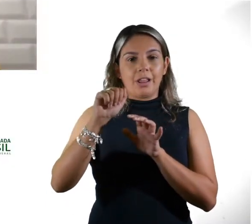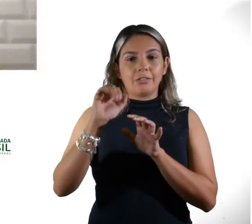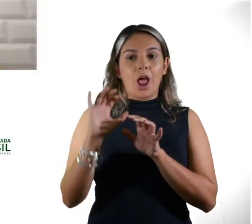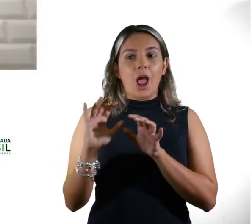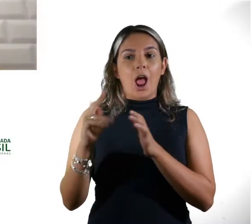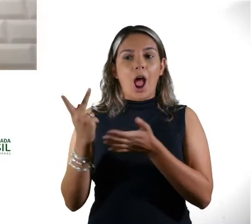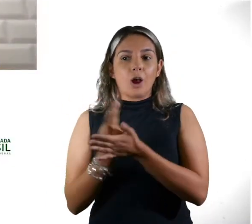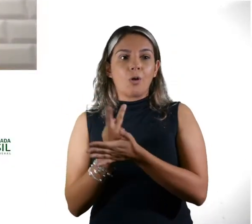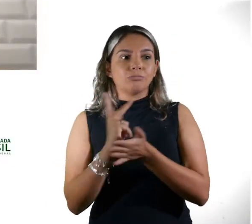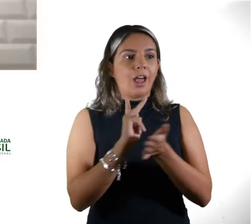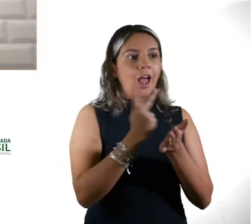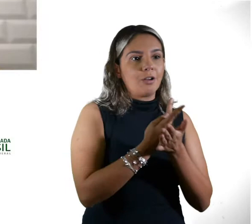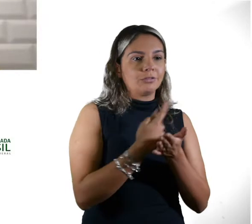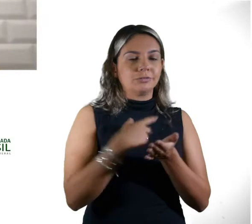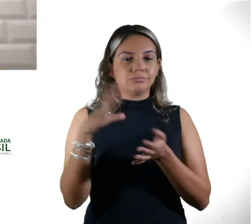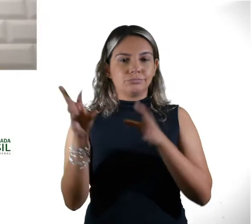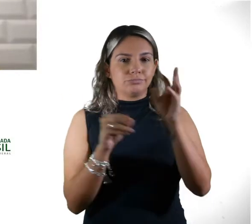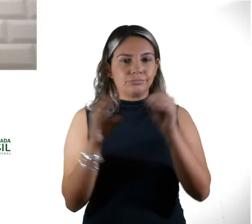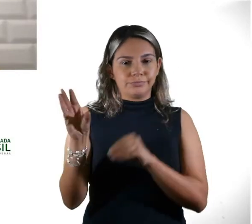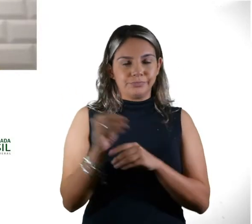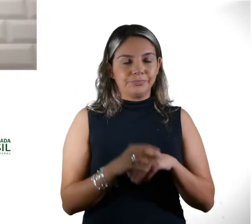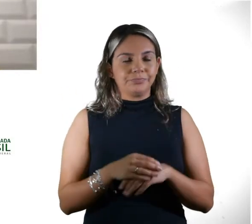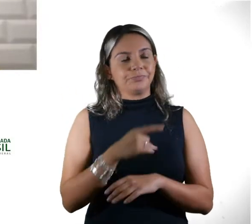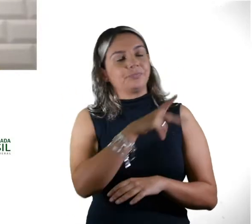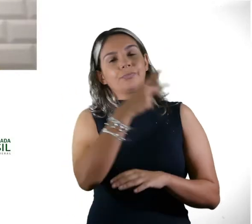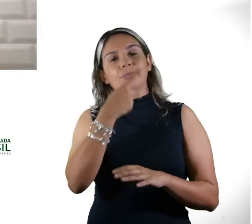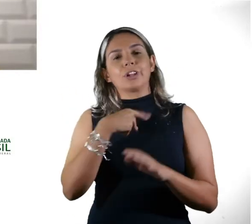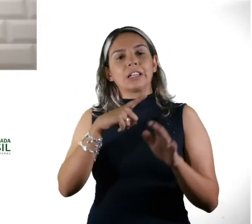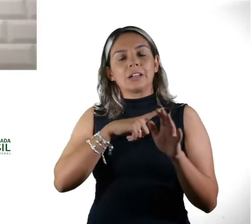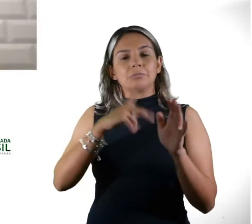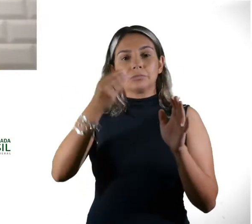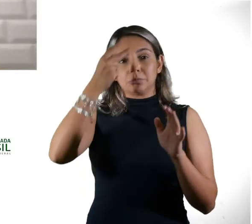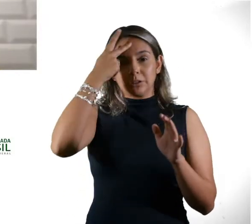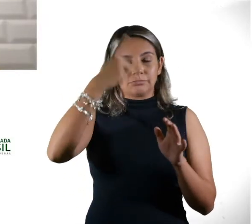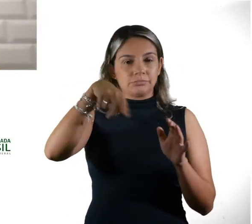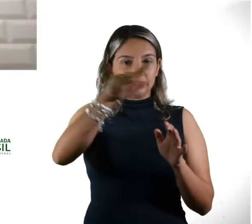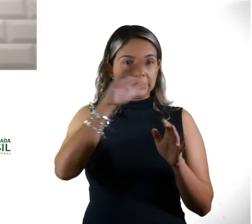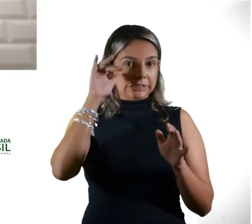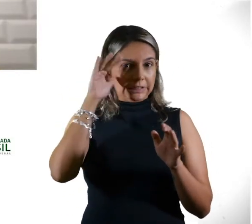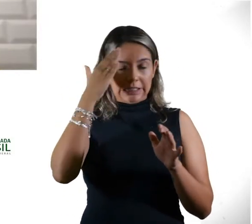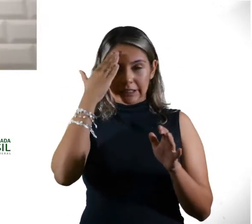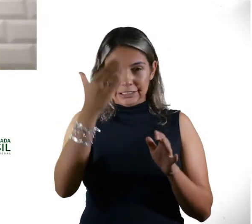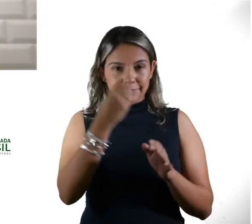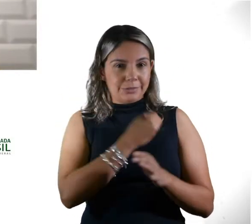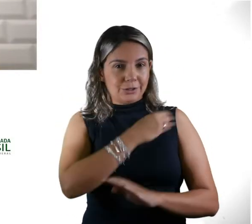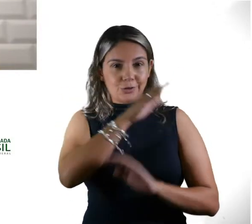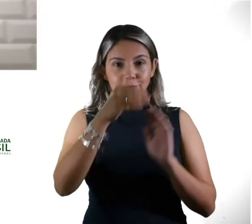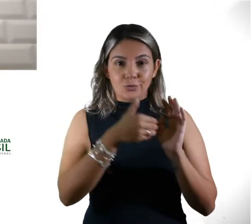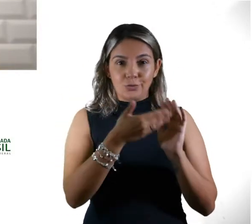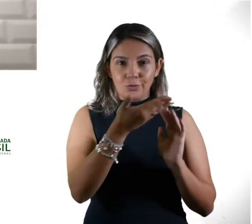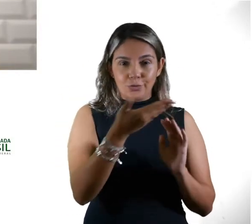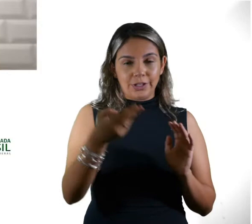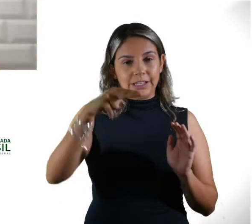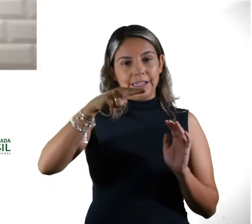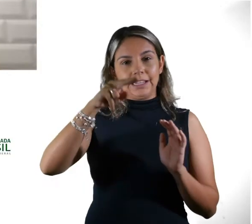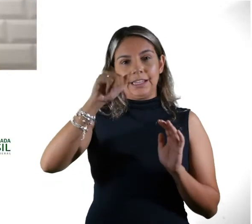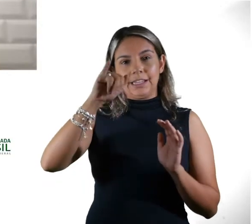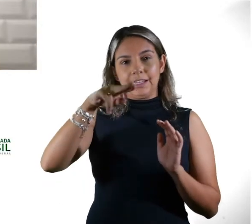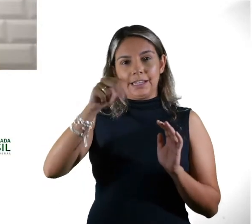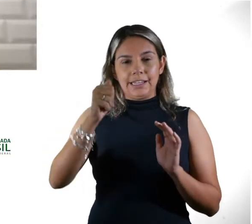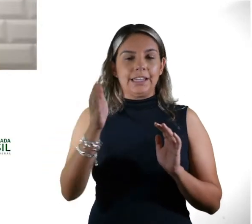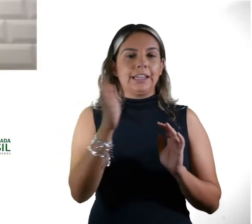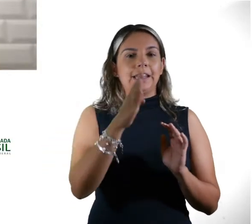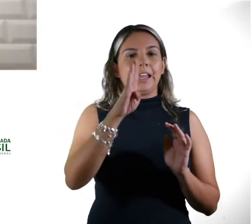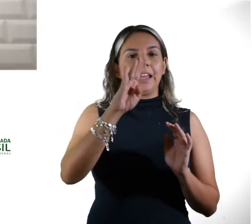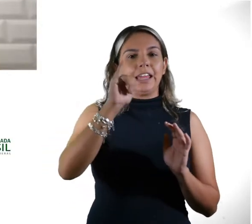acontecimentos. Zé, tem muita gente aqui nos assistindo. Eu agradeço a presença de todos, a Nina, a Bianca